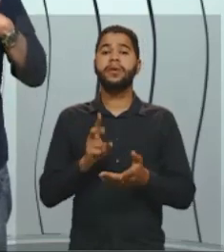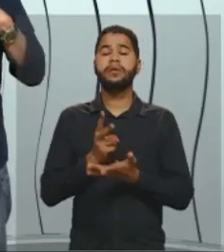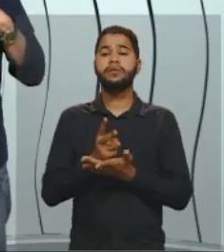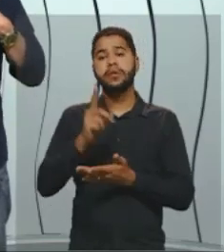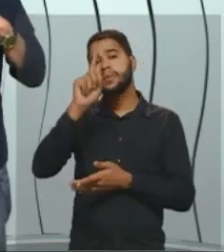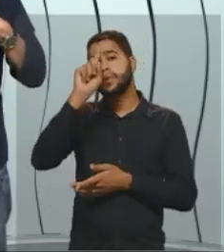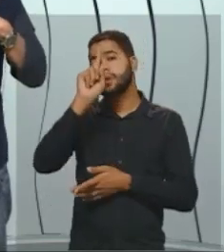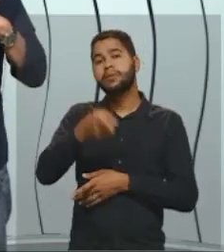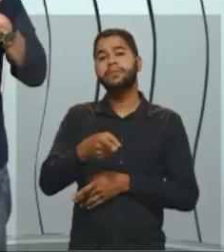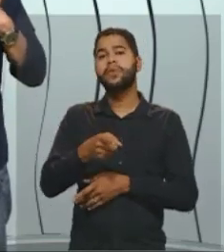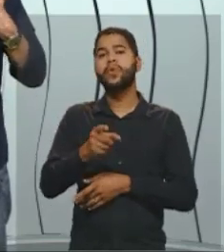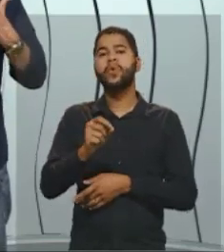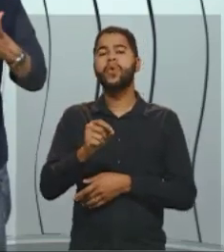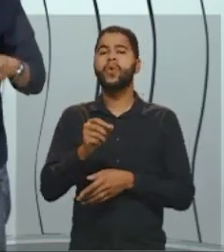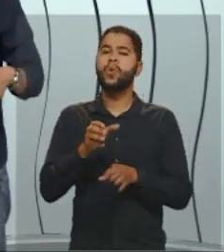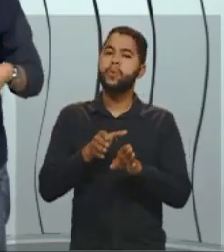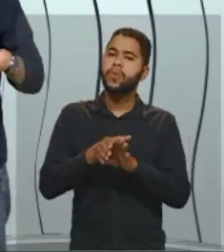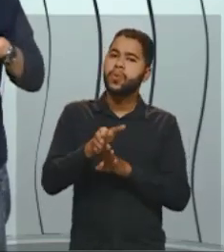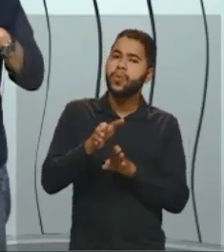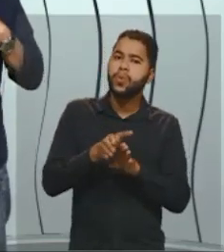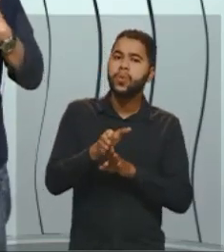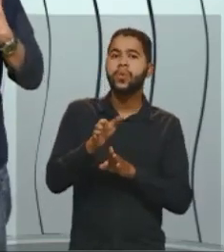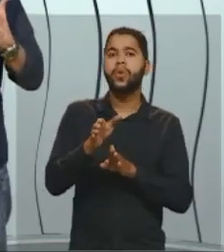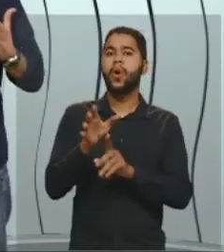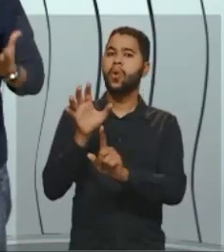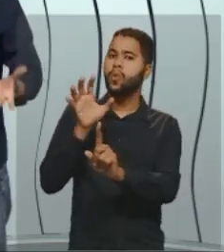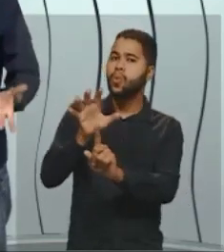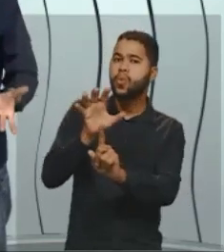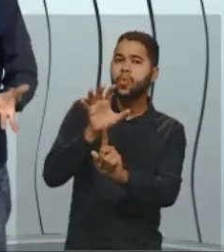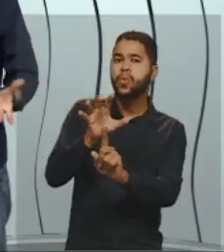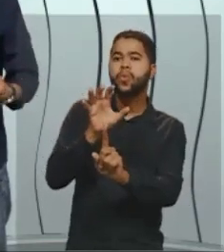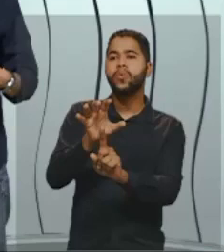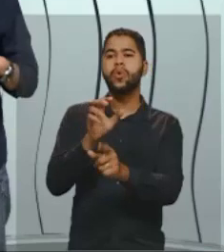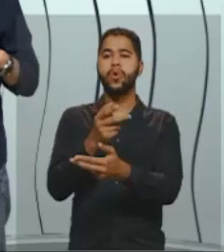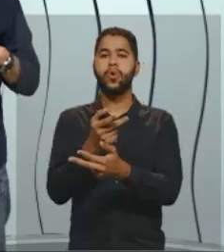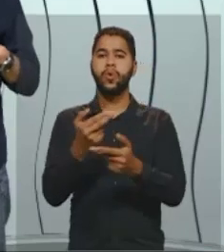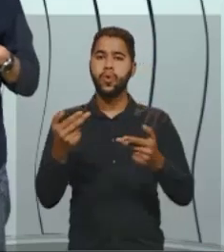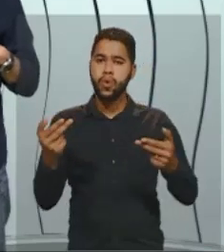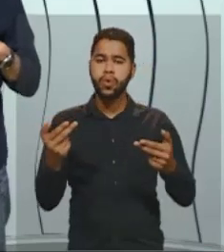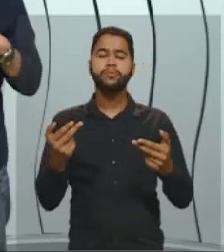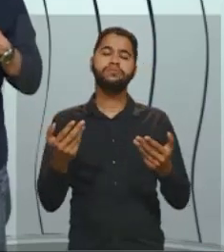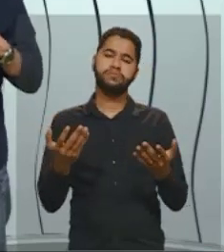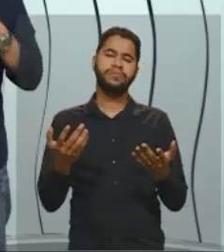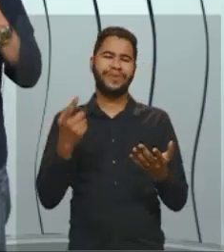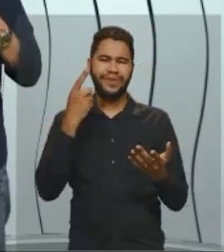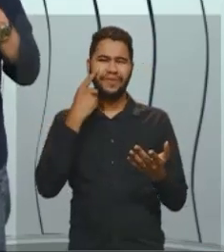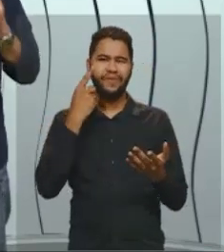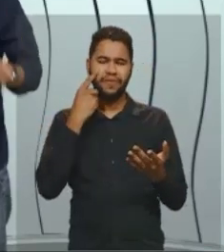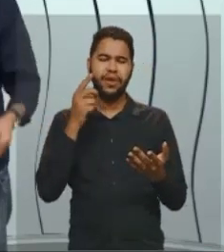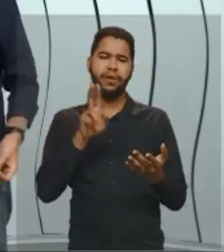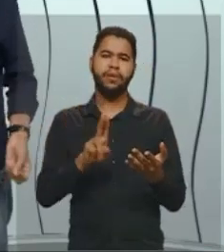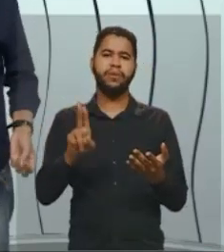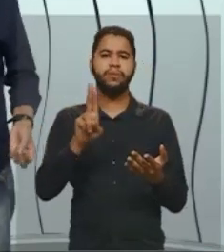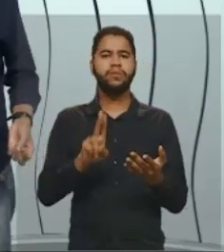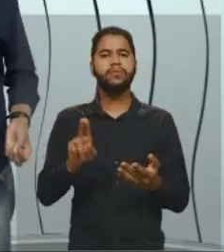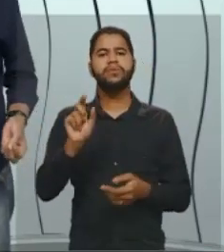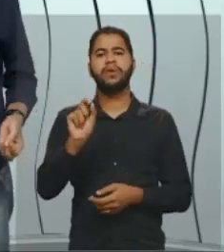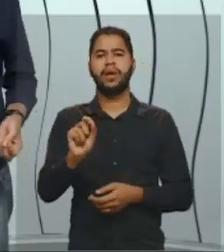dar uma sugestão ou convencer de alguma coisa. Então, a gente vê que é muito usada a